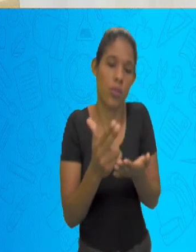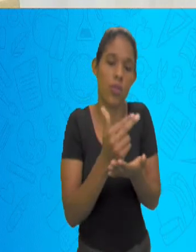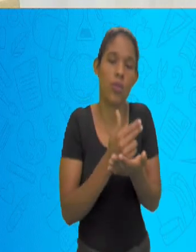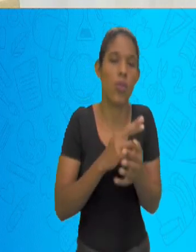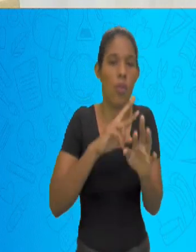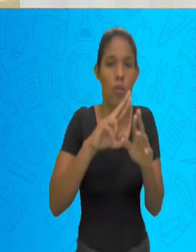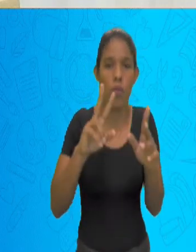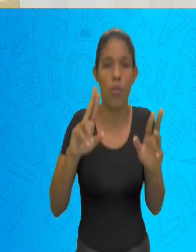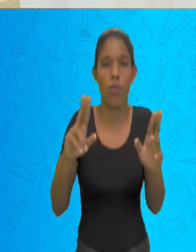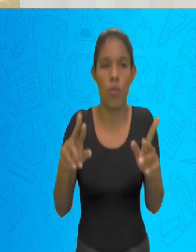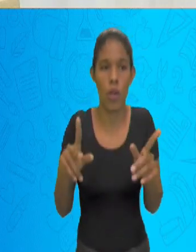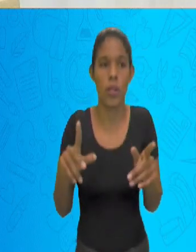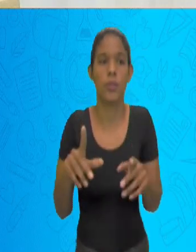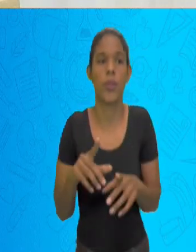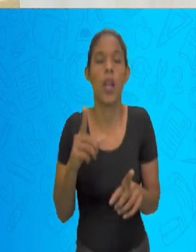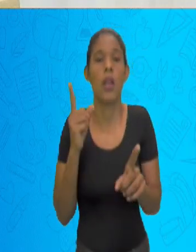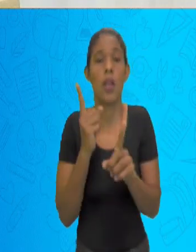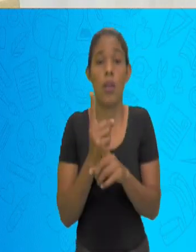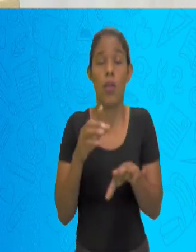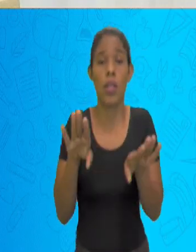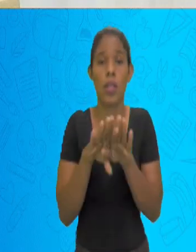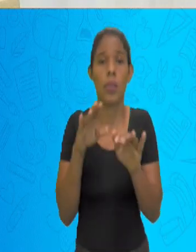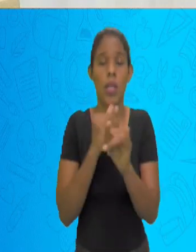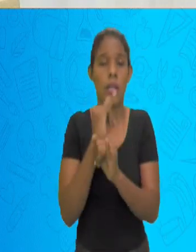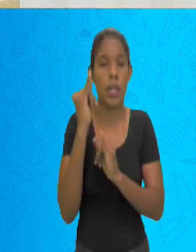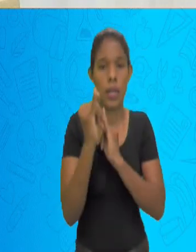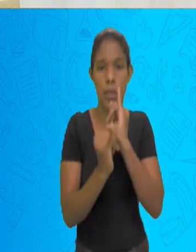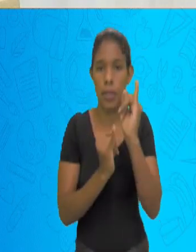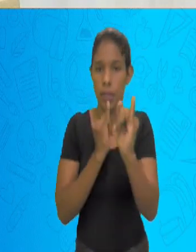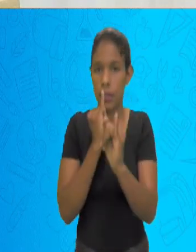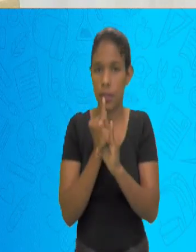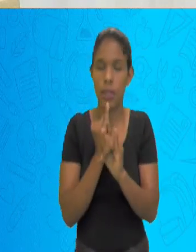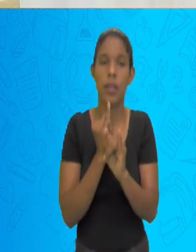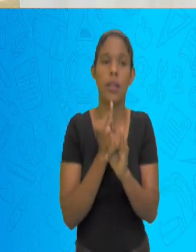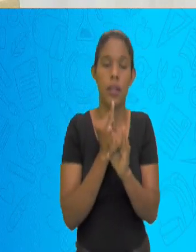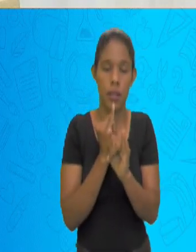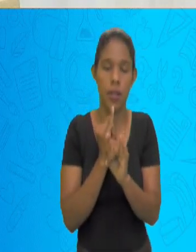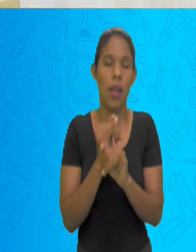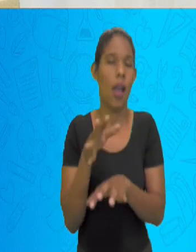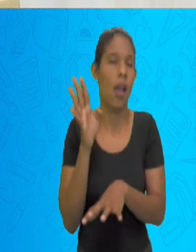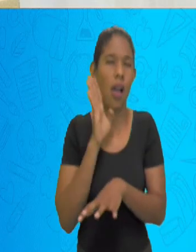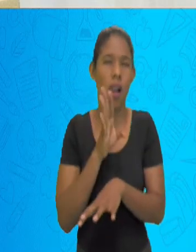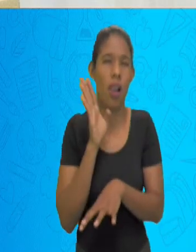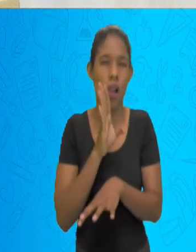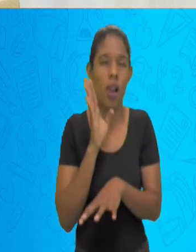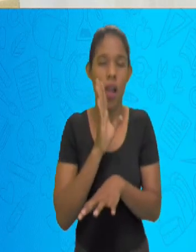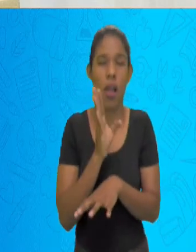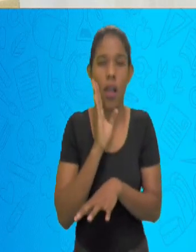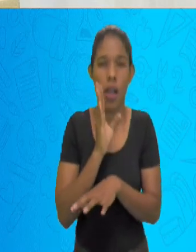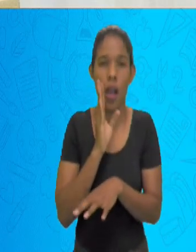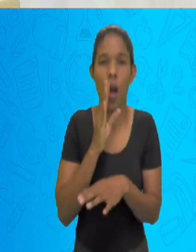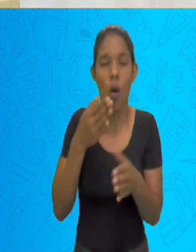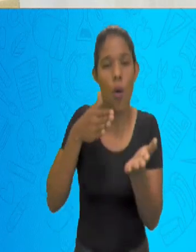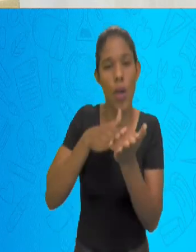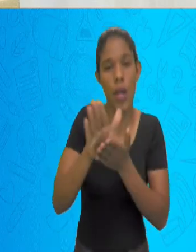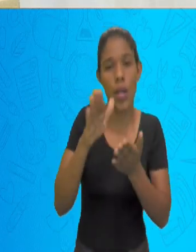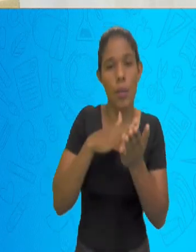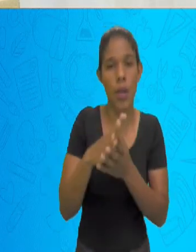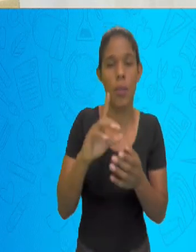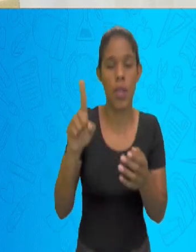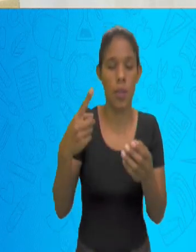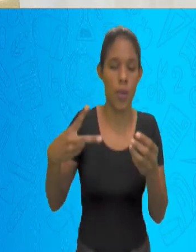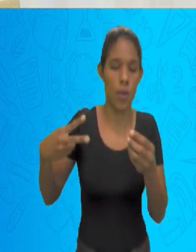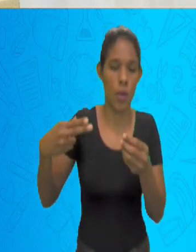Essas figuras você encontra também na internet. Quem tem acesso e consegue fazer, ela é bem legal. Você pode cortar também, fazer o desenho e cortar em